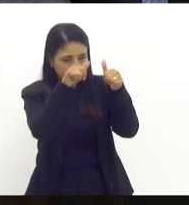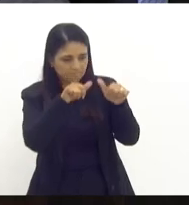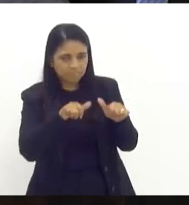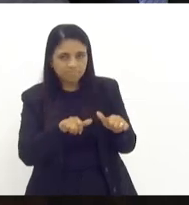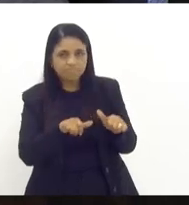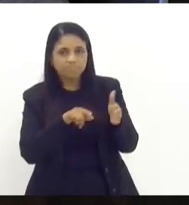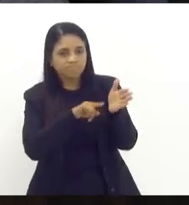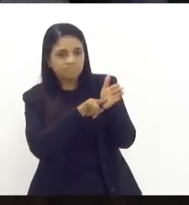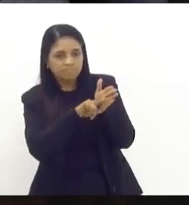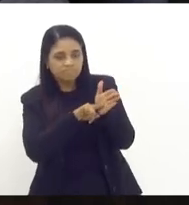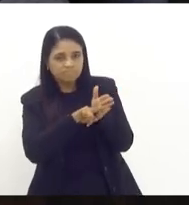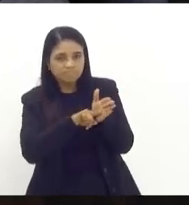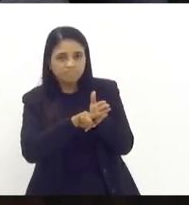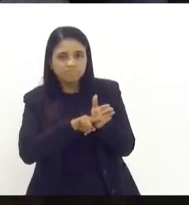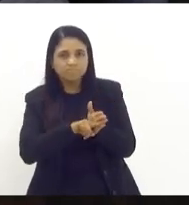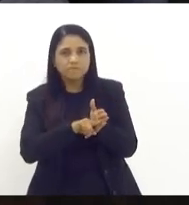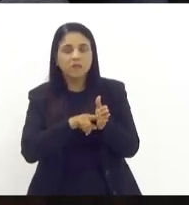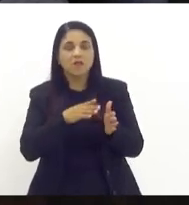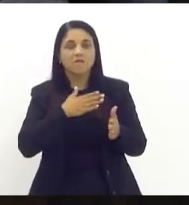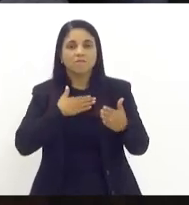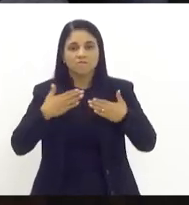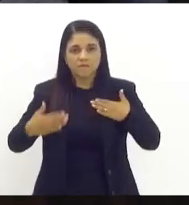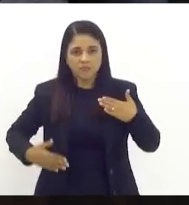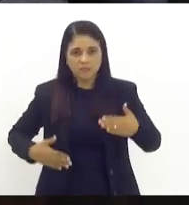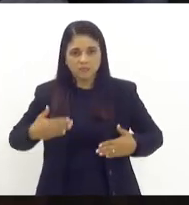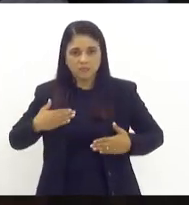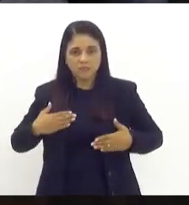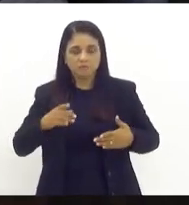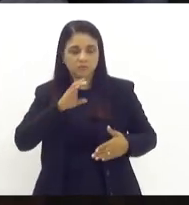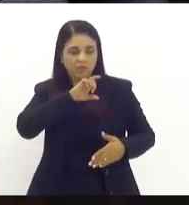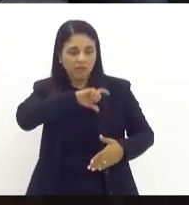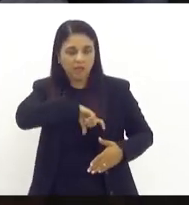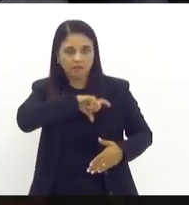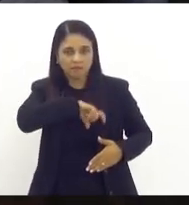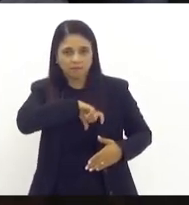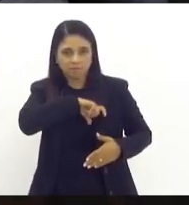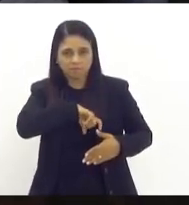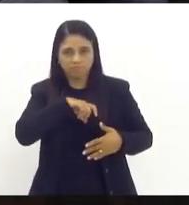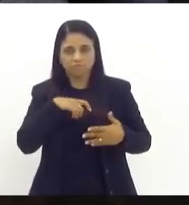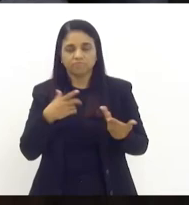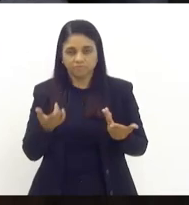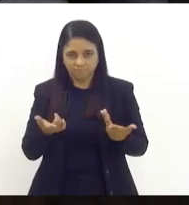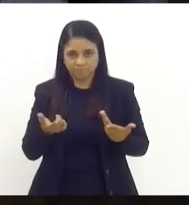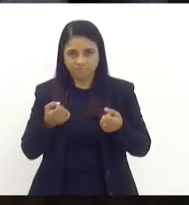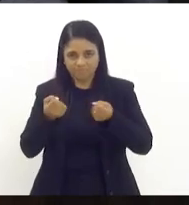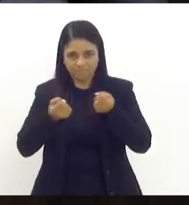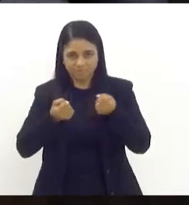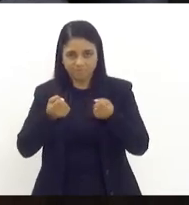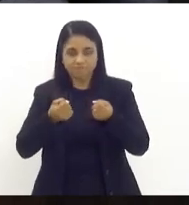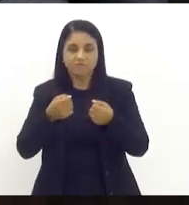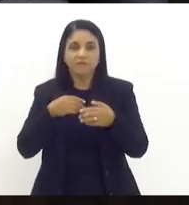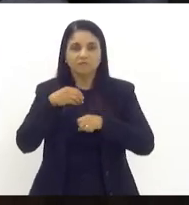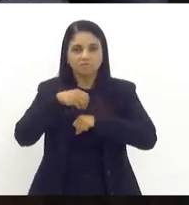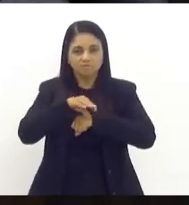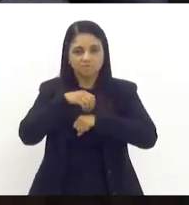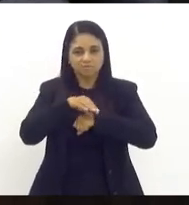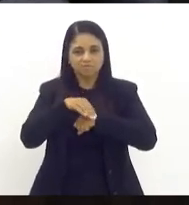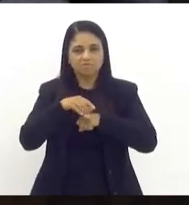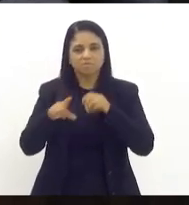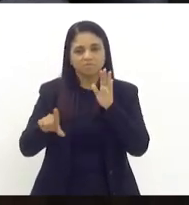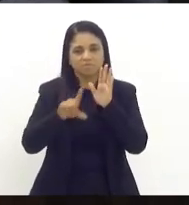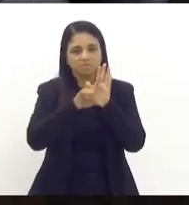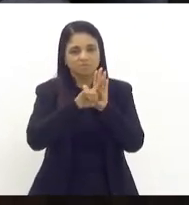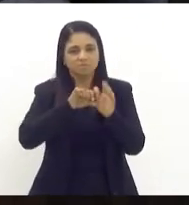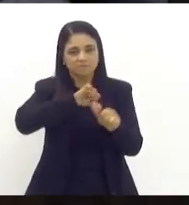aptidão aptidão física para a carteira de habilitação parecer das comissão de indicações Legislativa